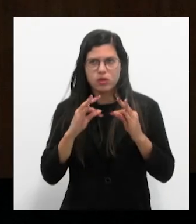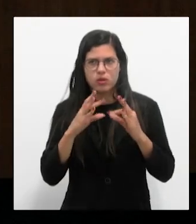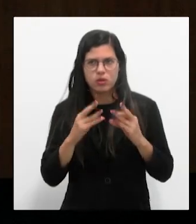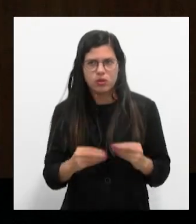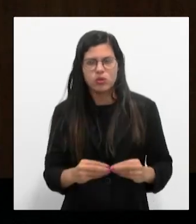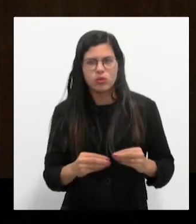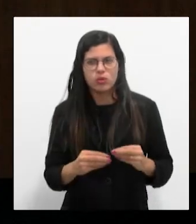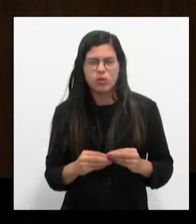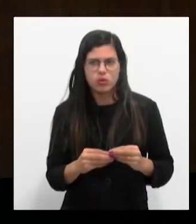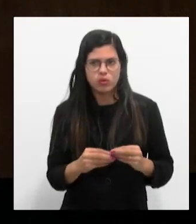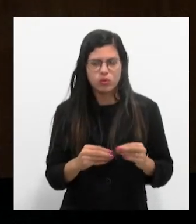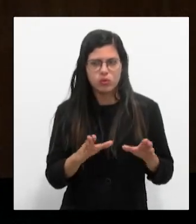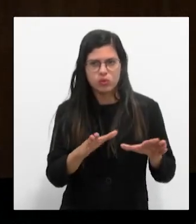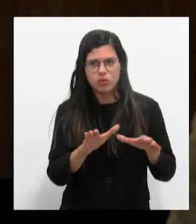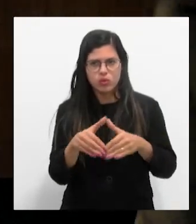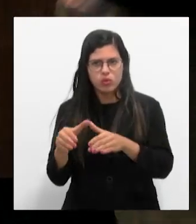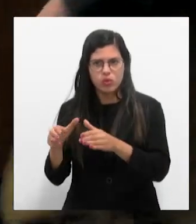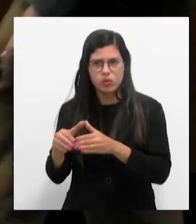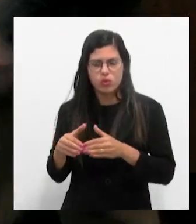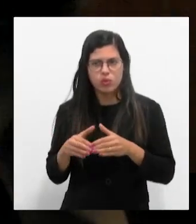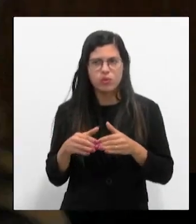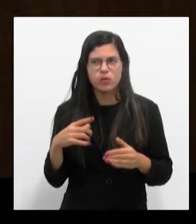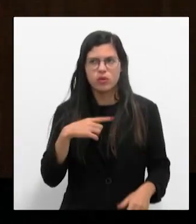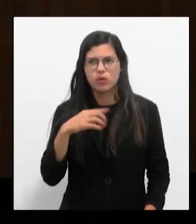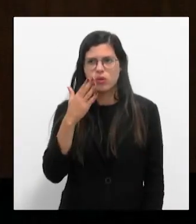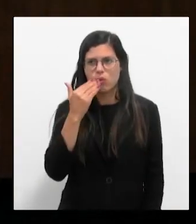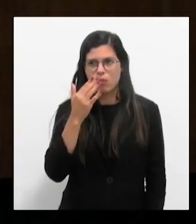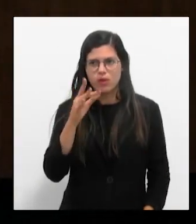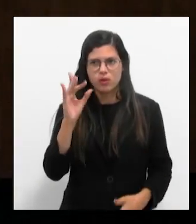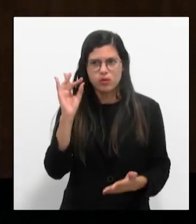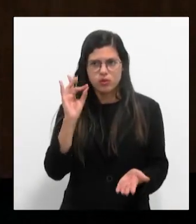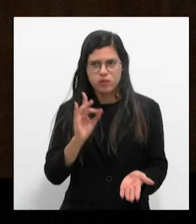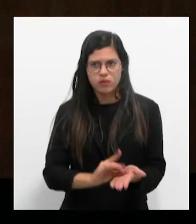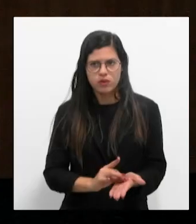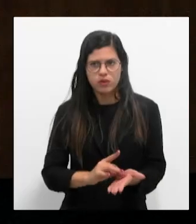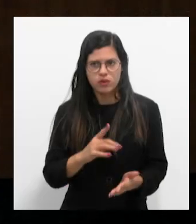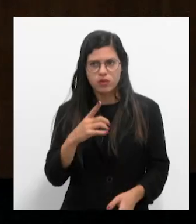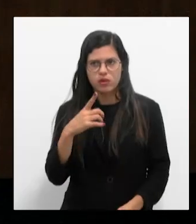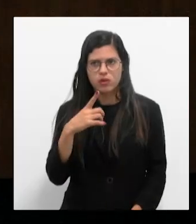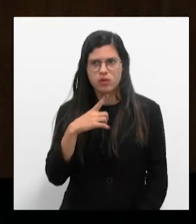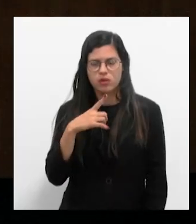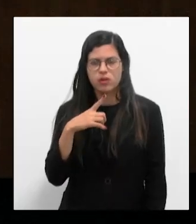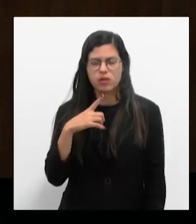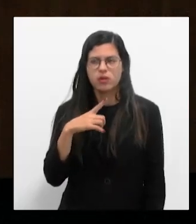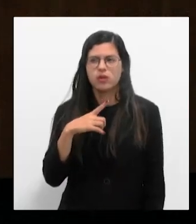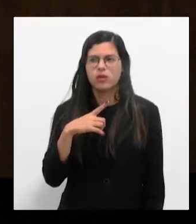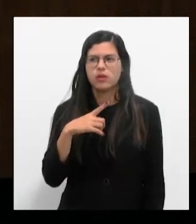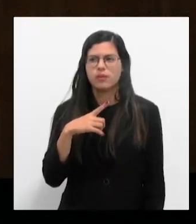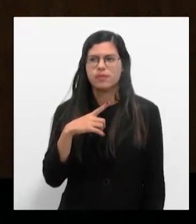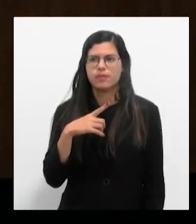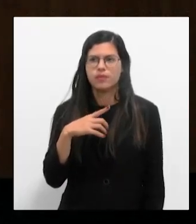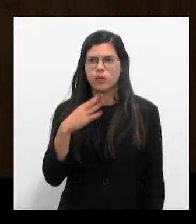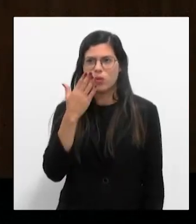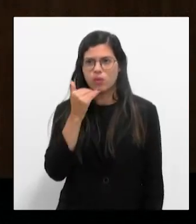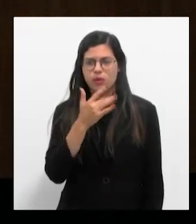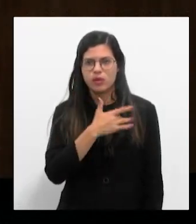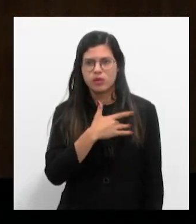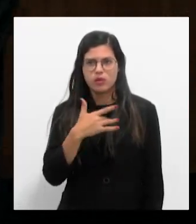cadeia necessária para a gente ter comida de verdade, para a gente ter comida